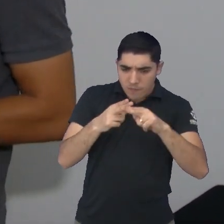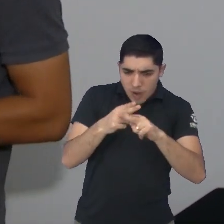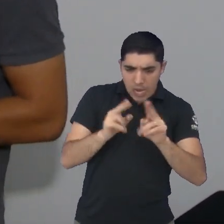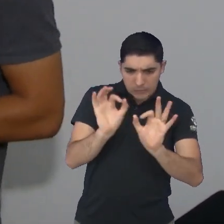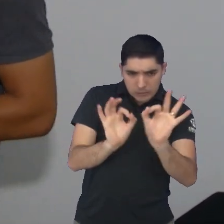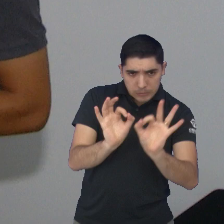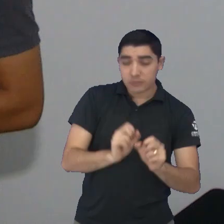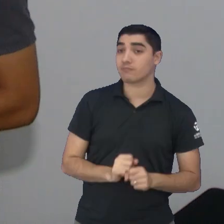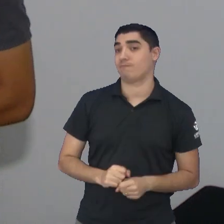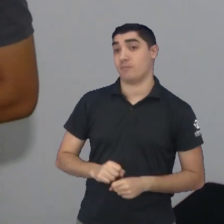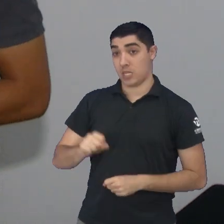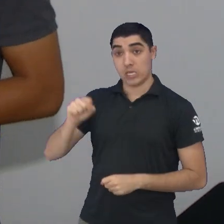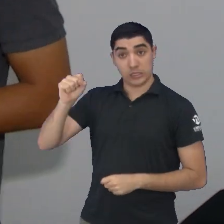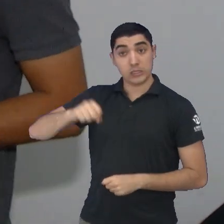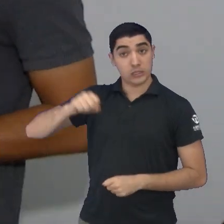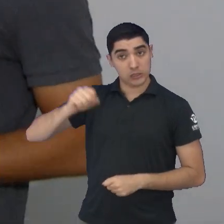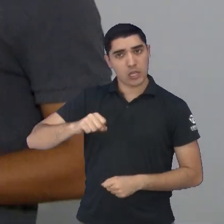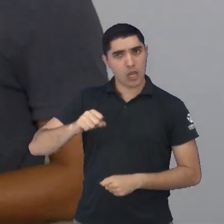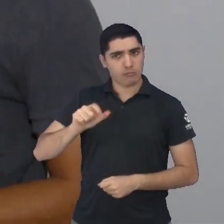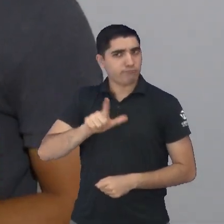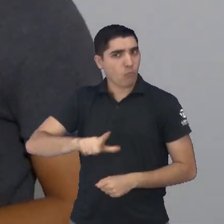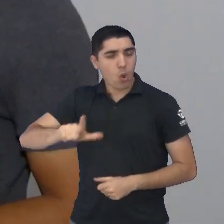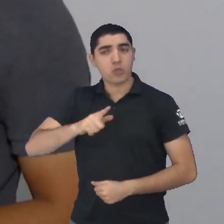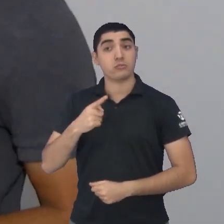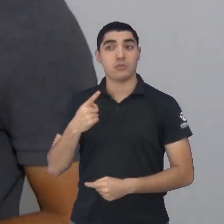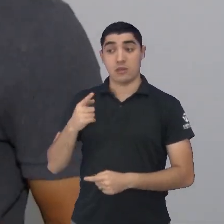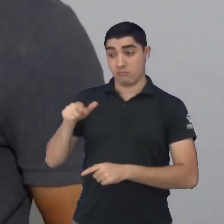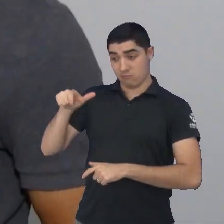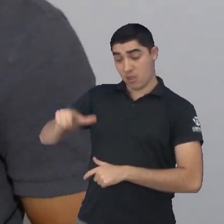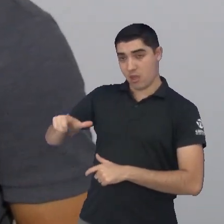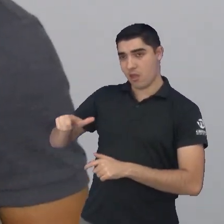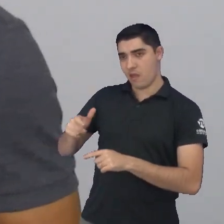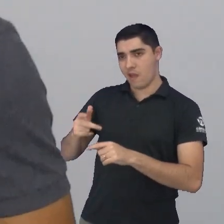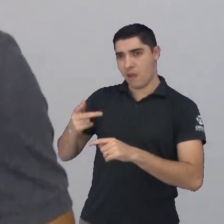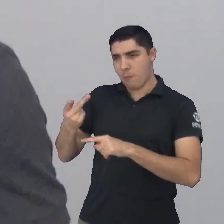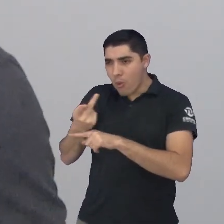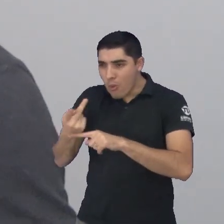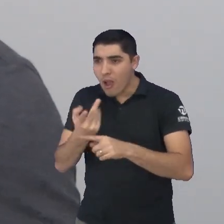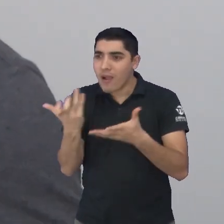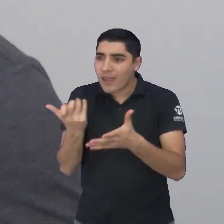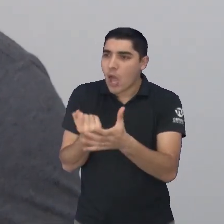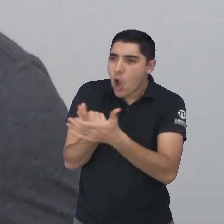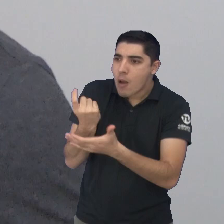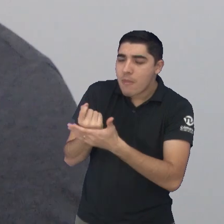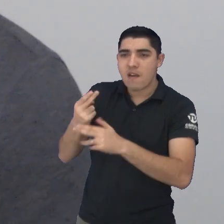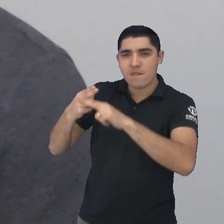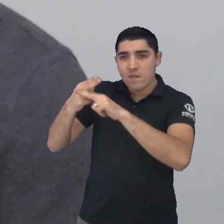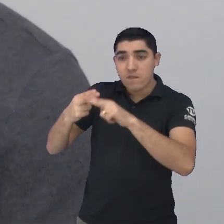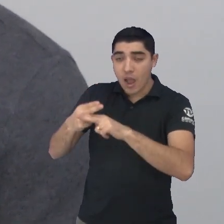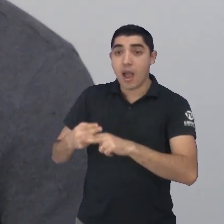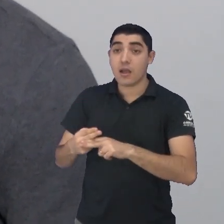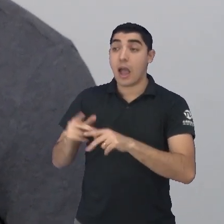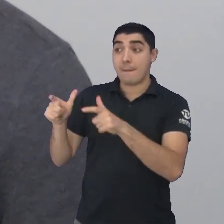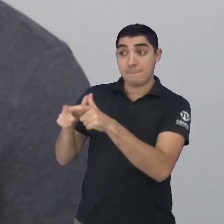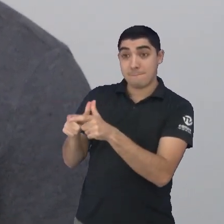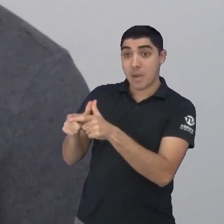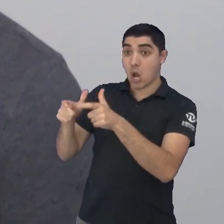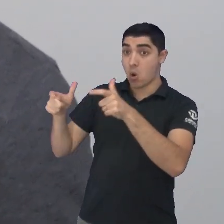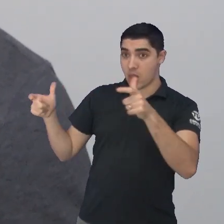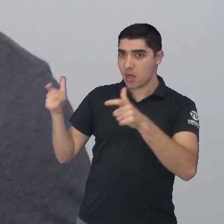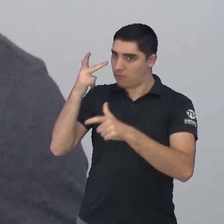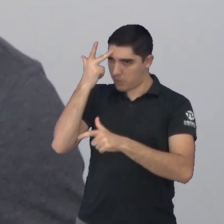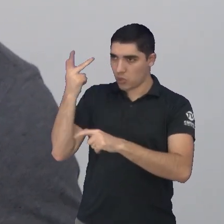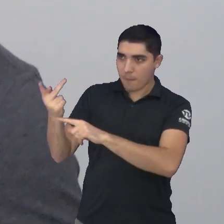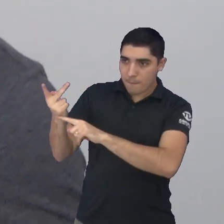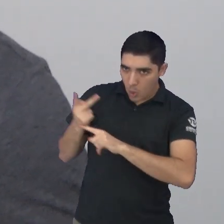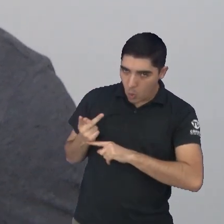Sim, com certeza. Na verdade, a busca por facas, eles sempre buscam quem é consumidor busca por facas de forma geral, mas